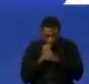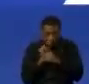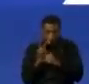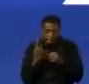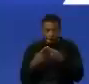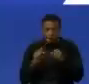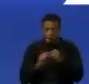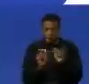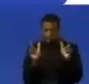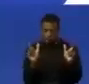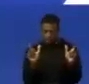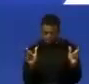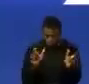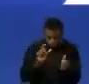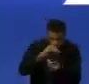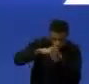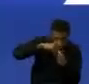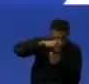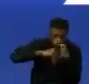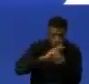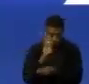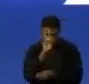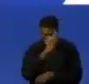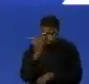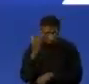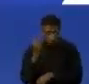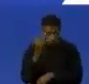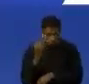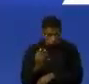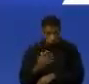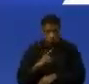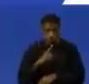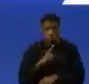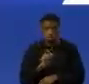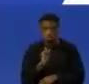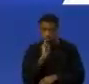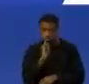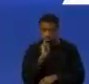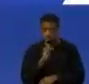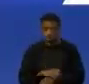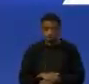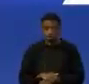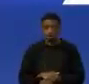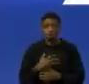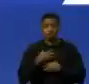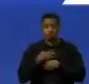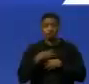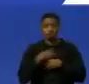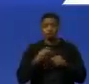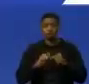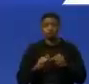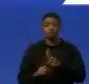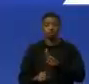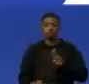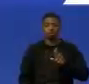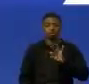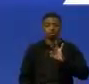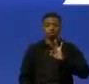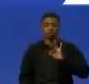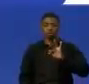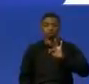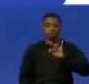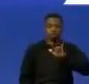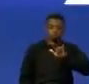as proteínas... Então vamos lembrar rapidamente. Nós temos aqui na membrana plasmática o modelo de mosaico fluido.